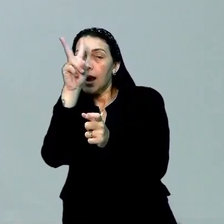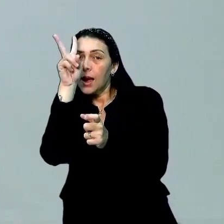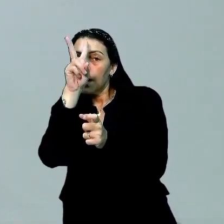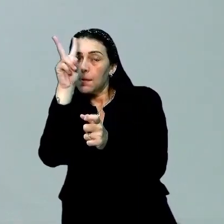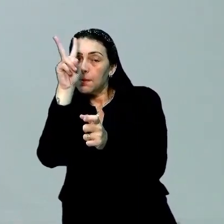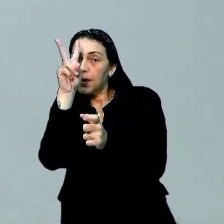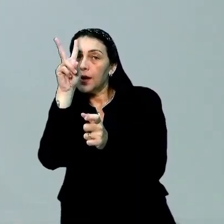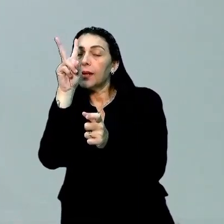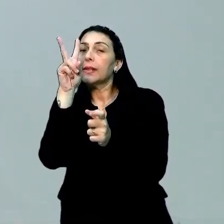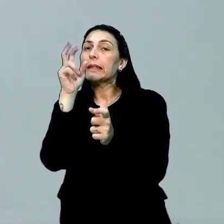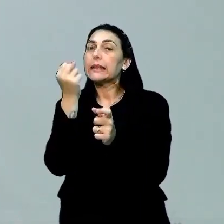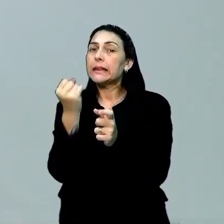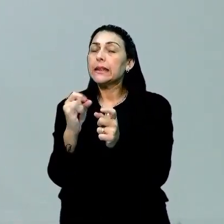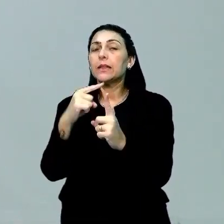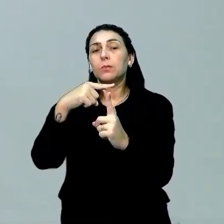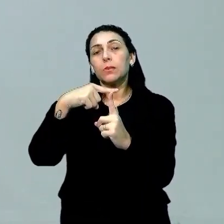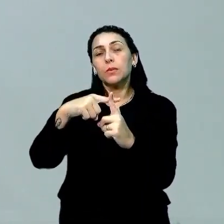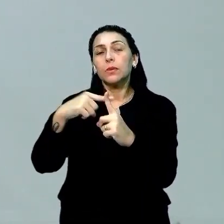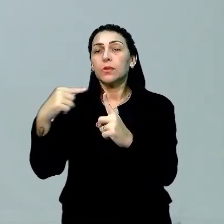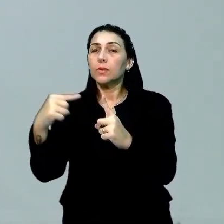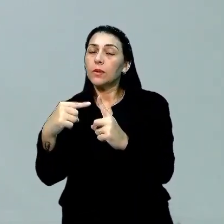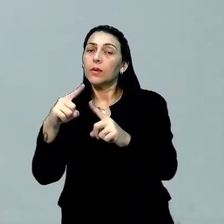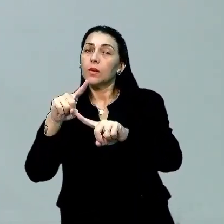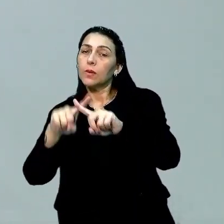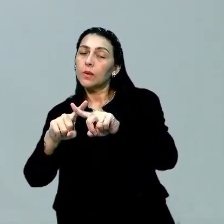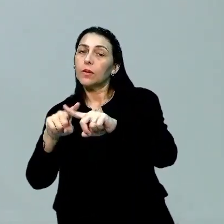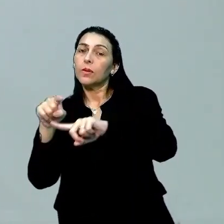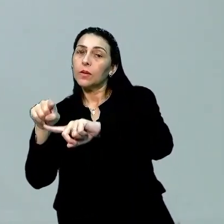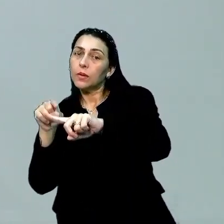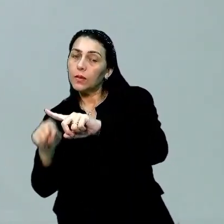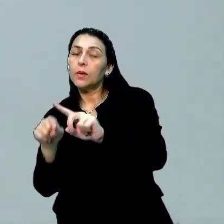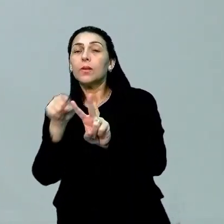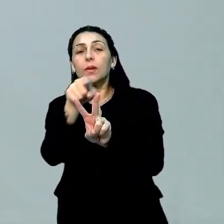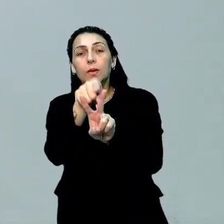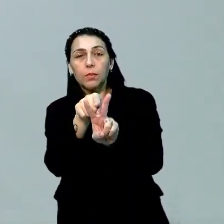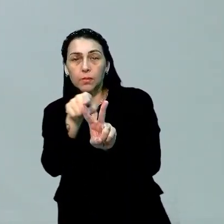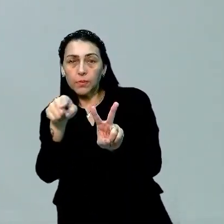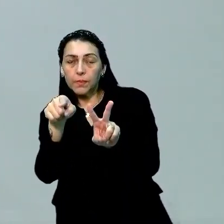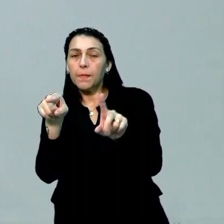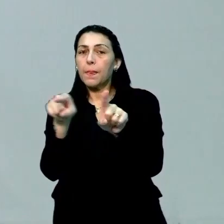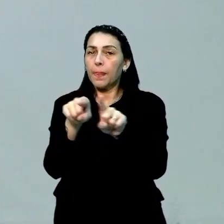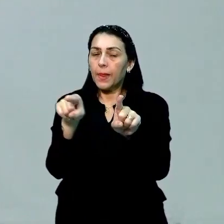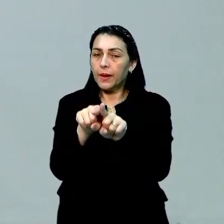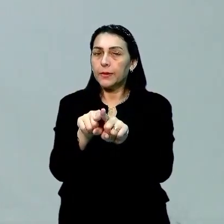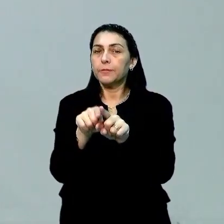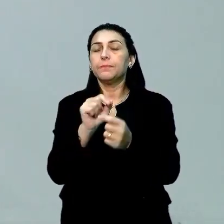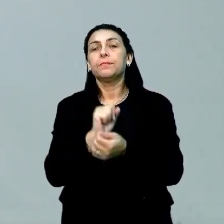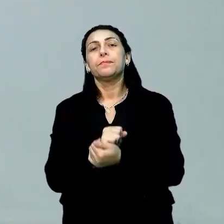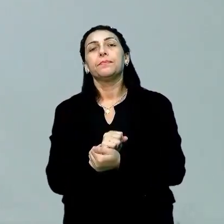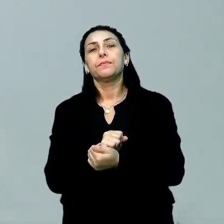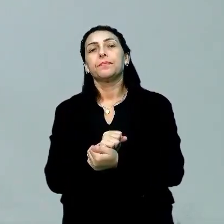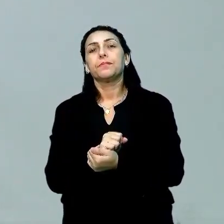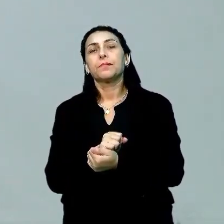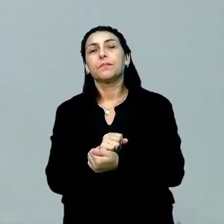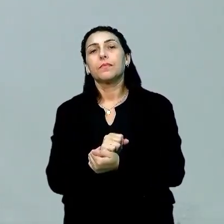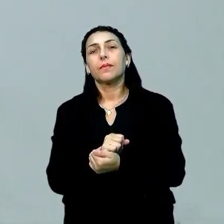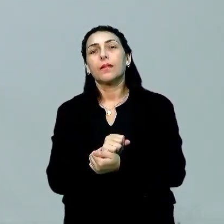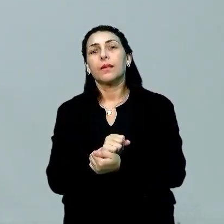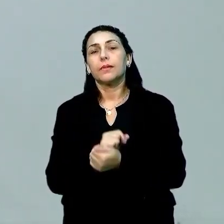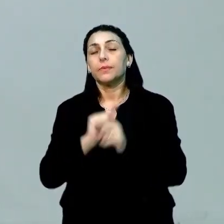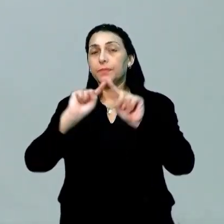das propriedades. Tudo bem? As propriedades de potenciação. Porque nós vamos estar com essa parte na